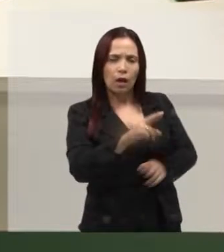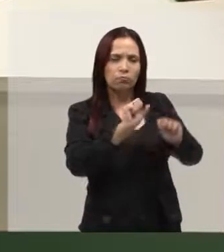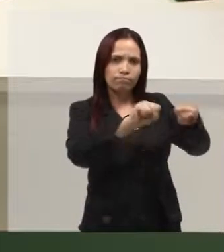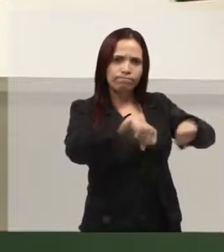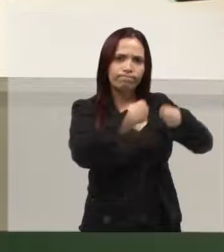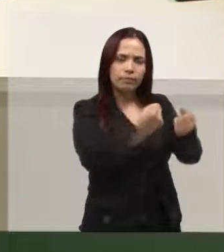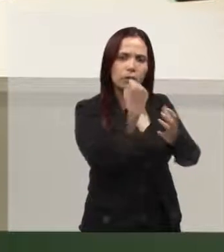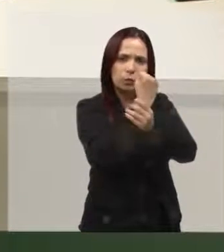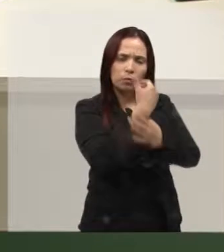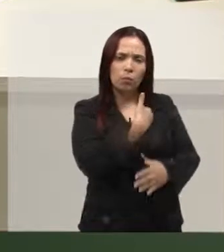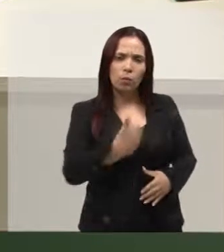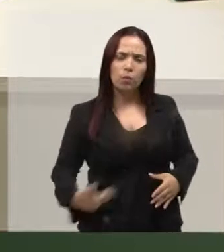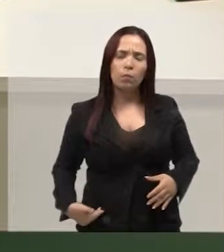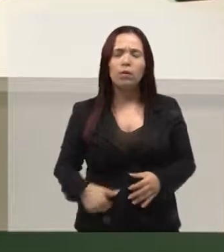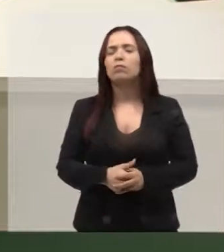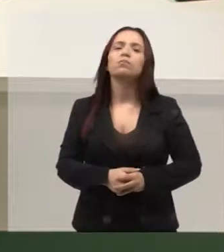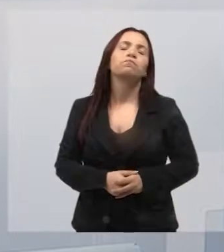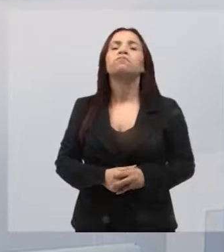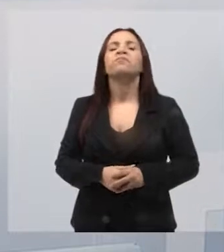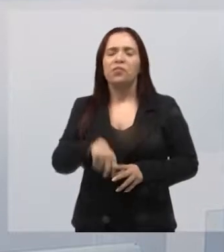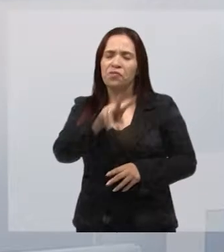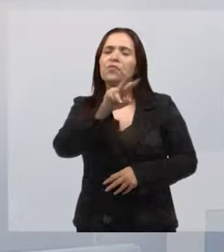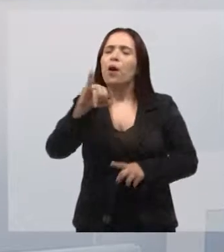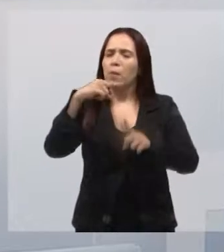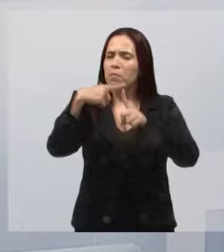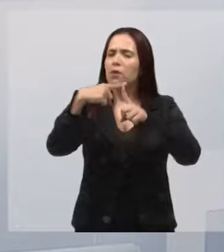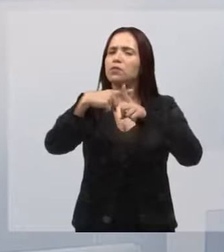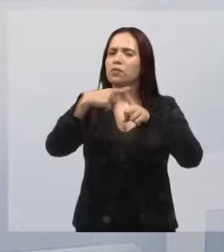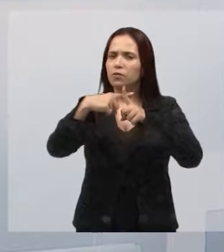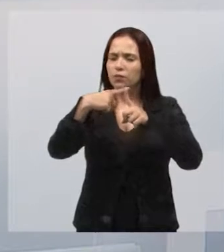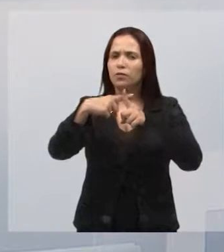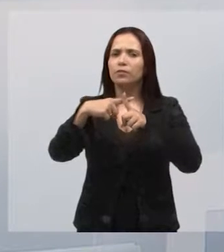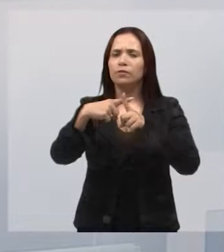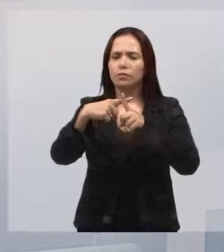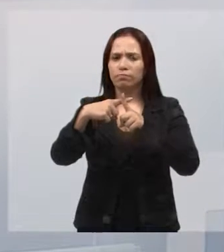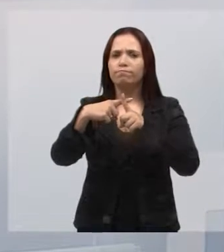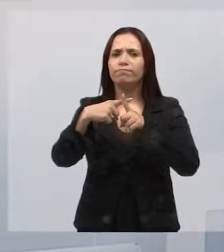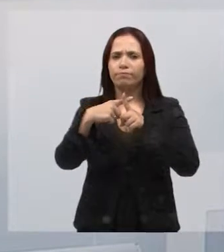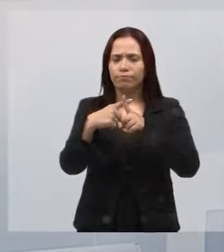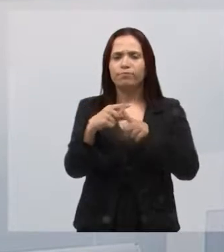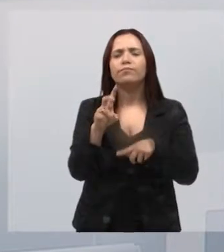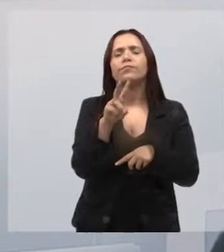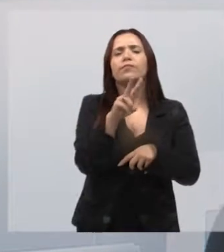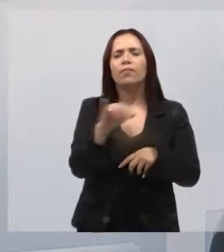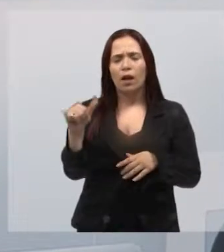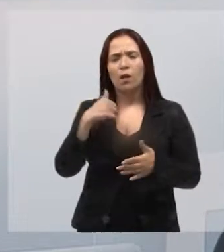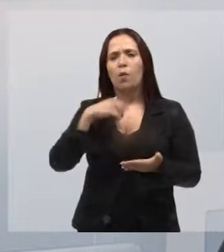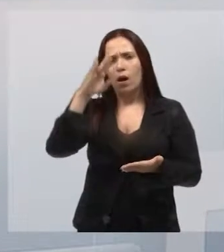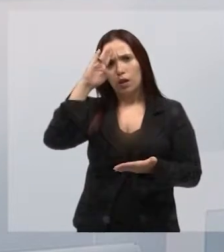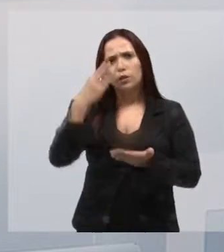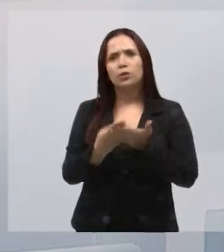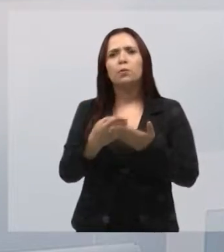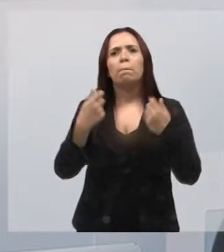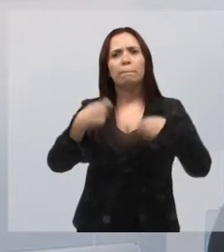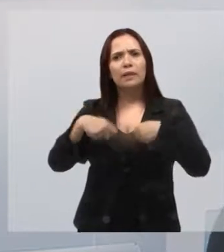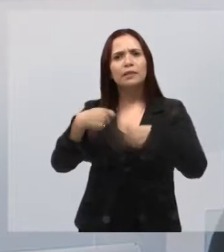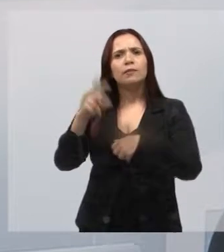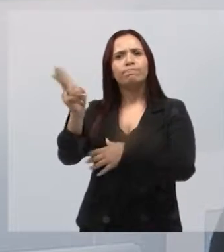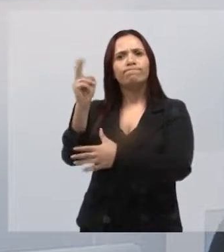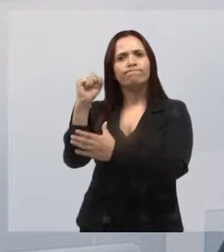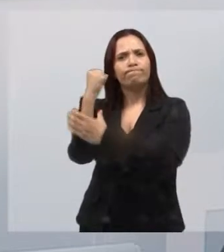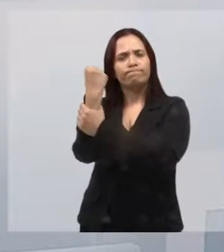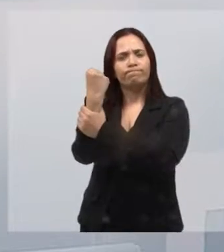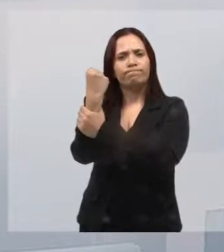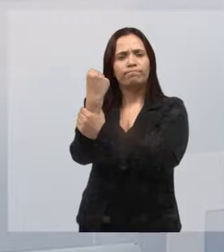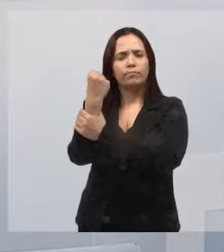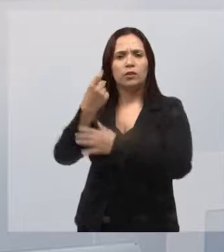pública como um todo? Positivo demais. Positivo demais, eu acho que a gente tem que segurar, não pode perder